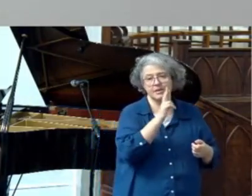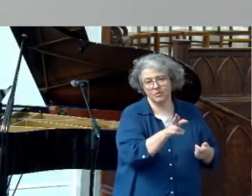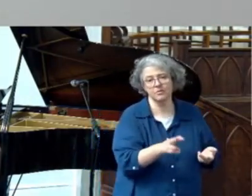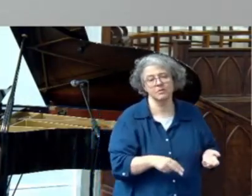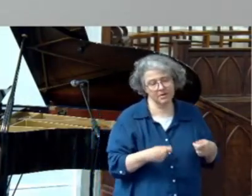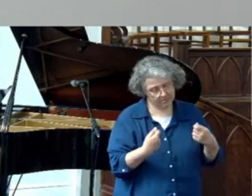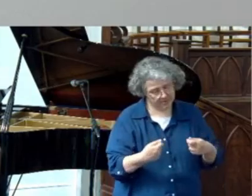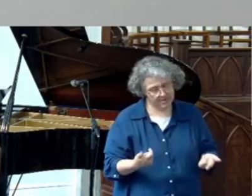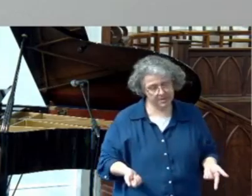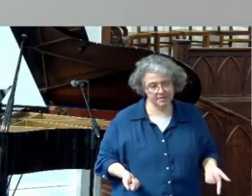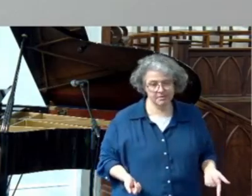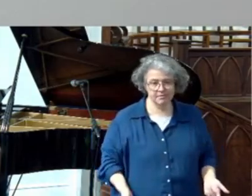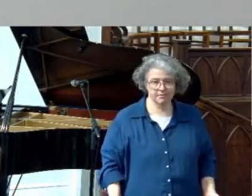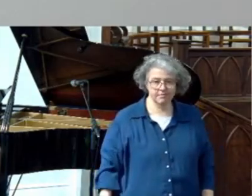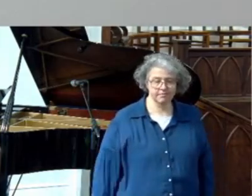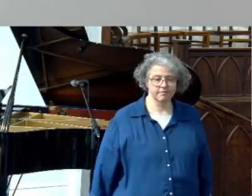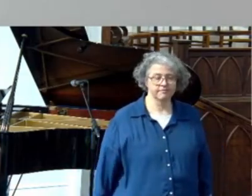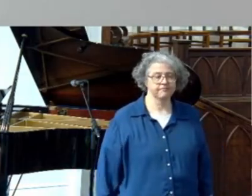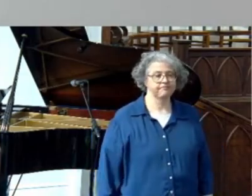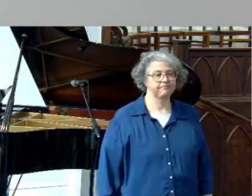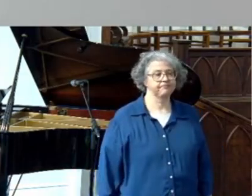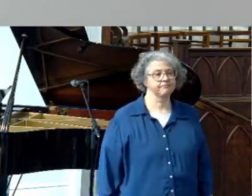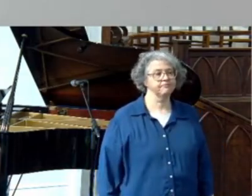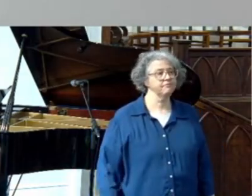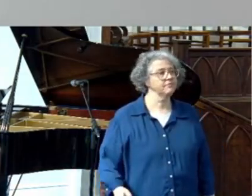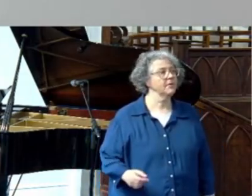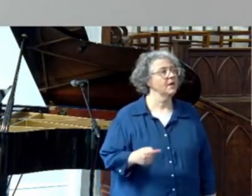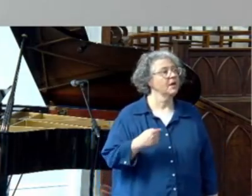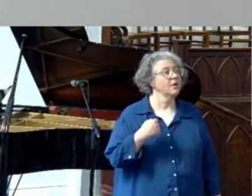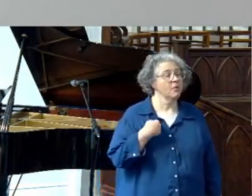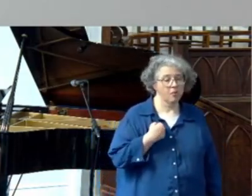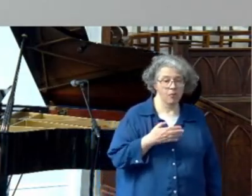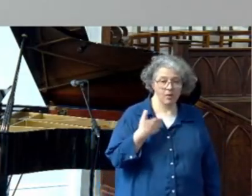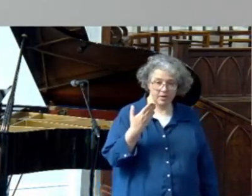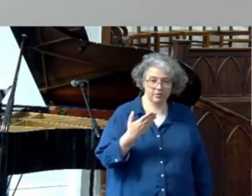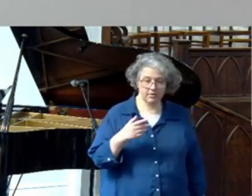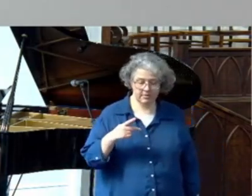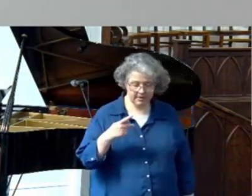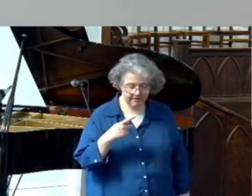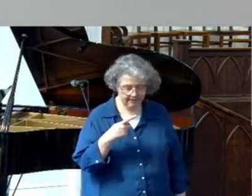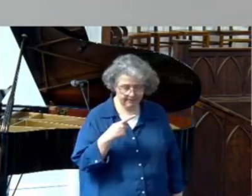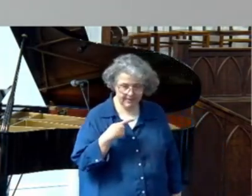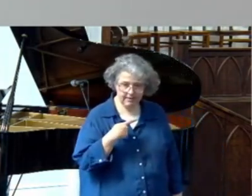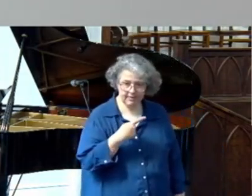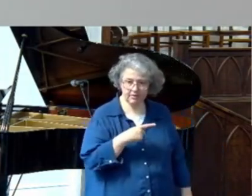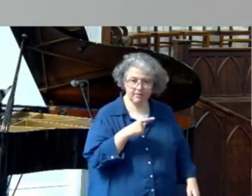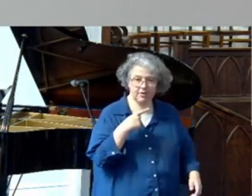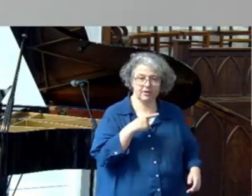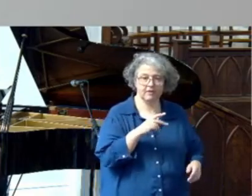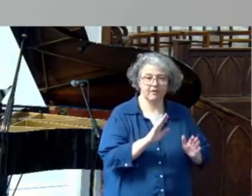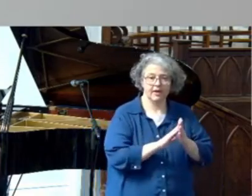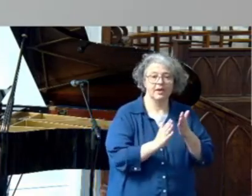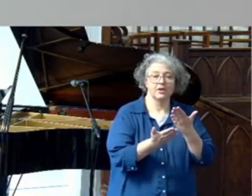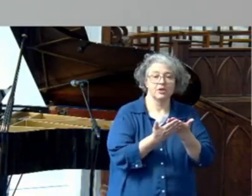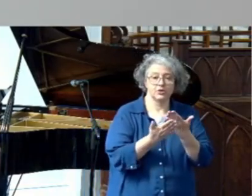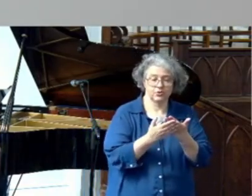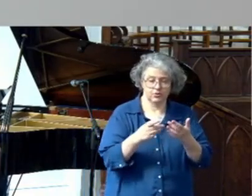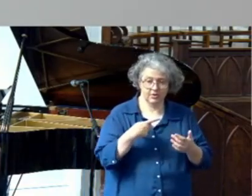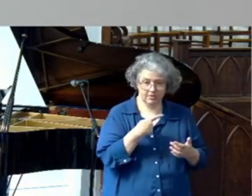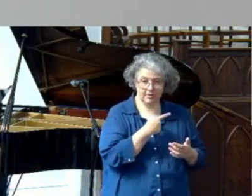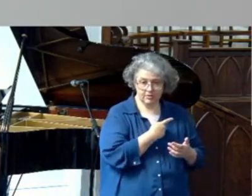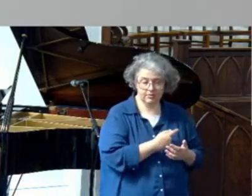2001, eu tive um convite ou uma indicação muito interessante de um professor meu, um mestre, que a gente tinha